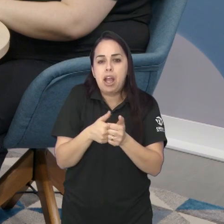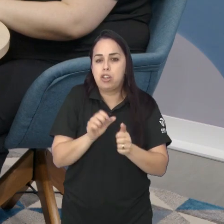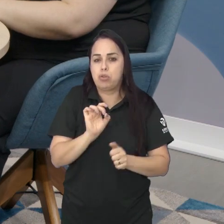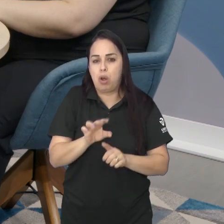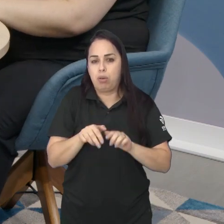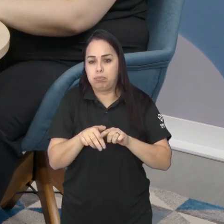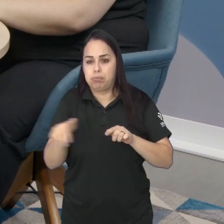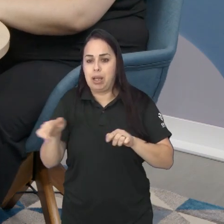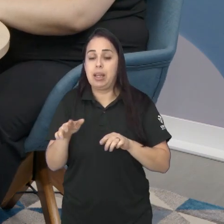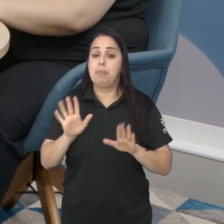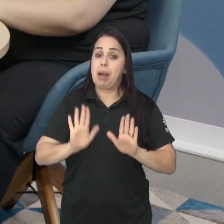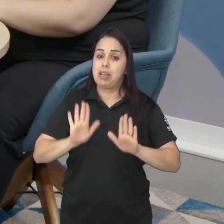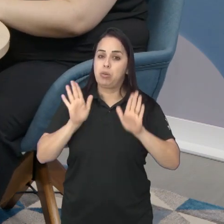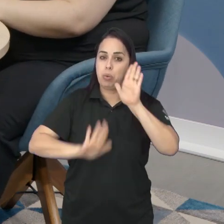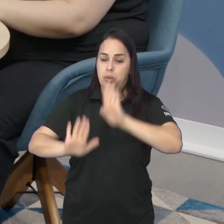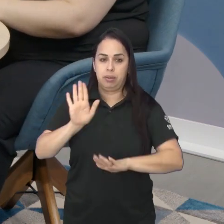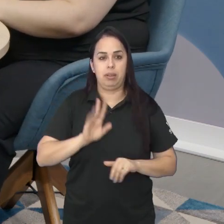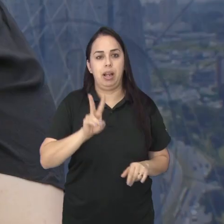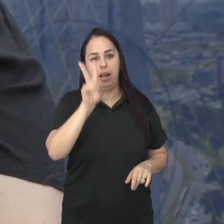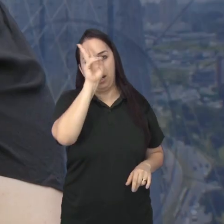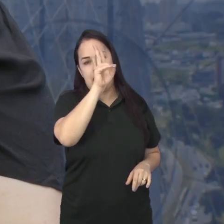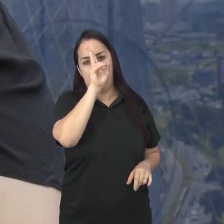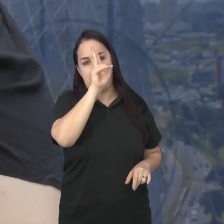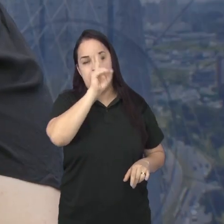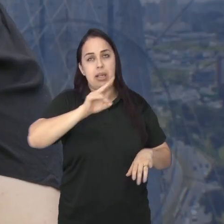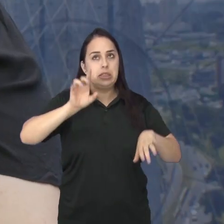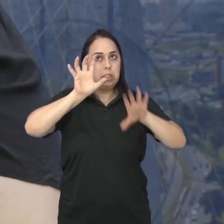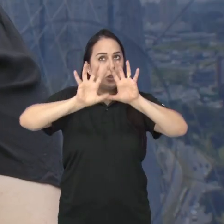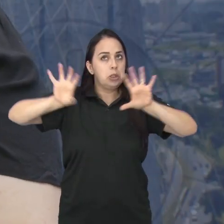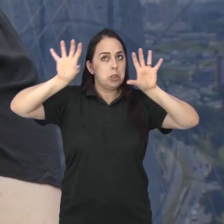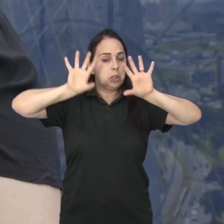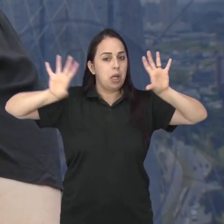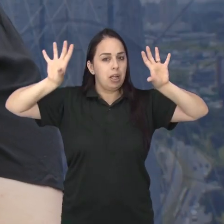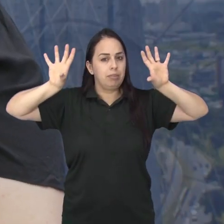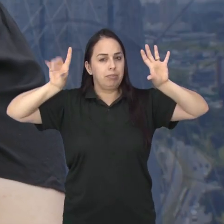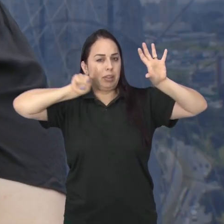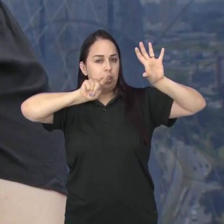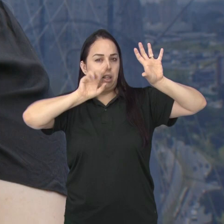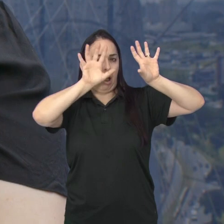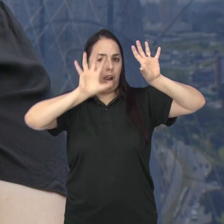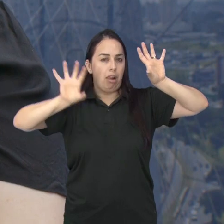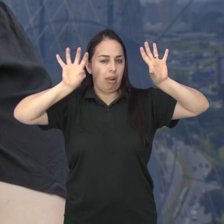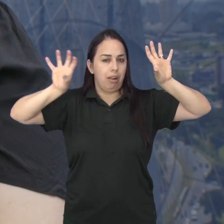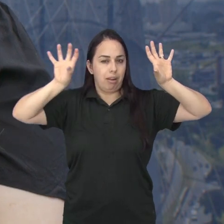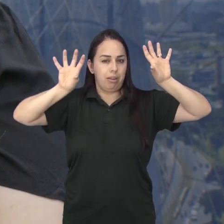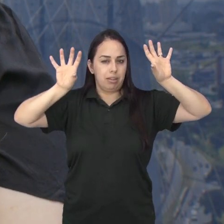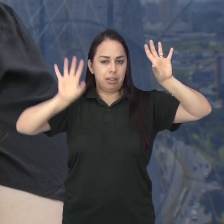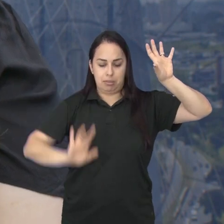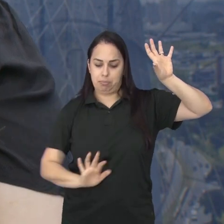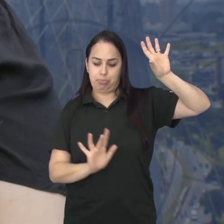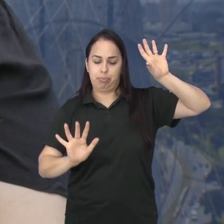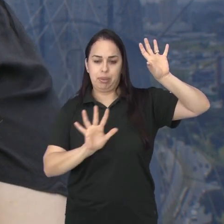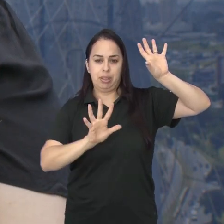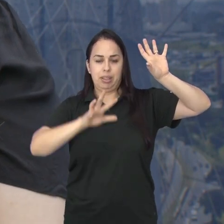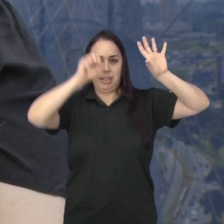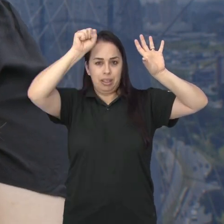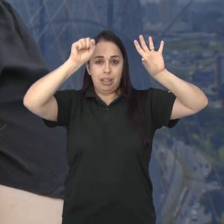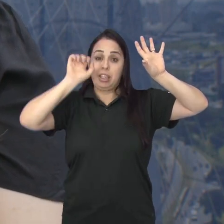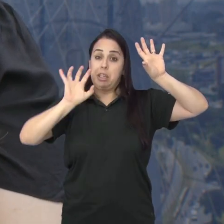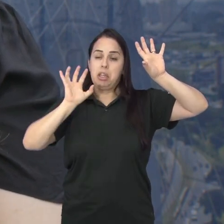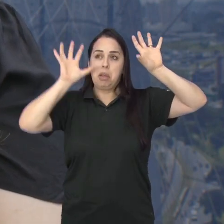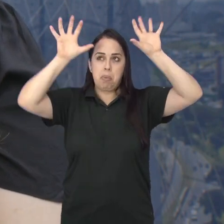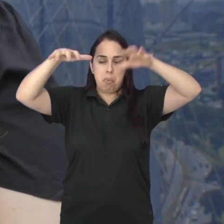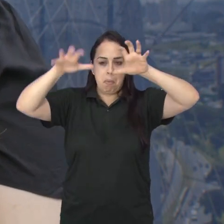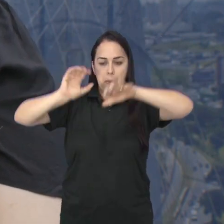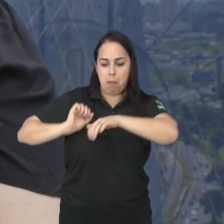sempre. Exato, e sempre lembrando que células de tempestade que originam, né,